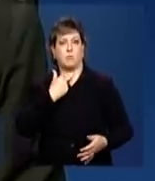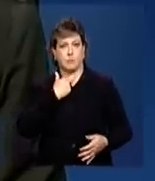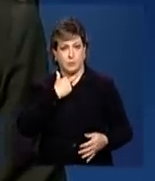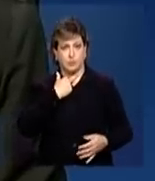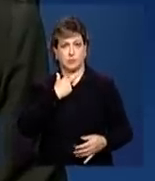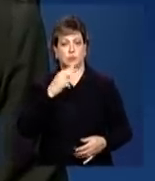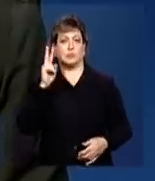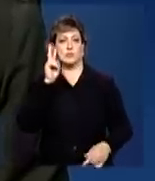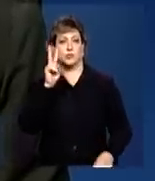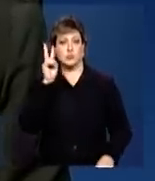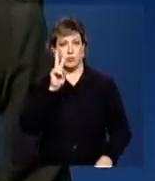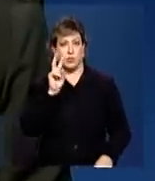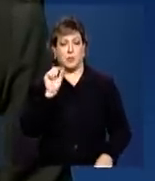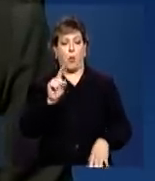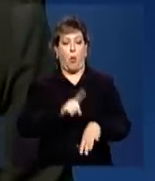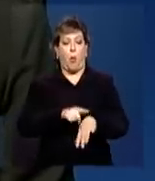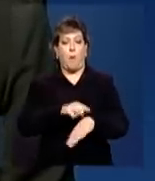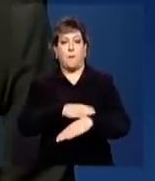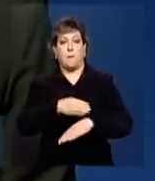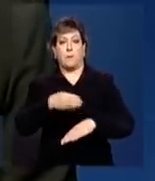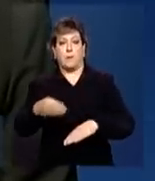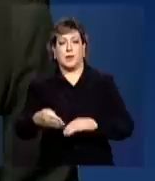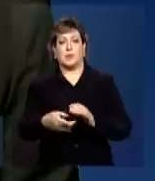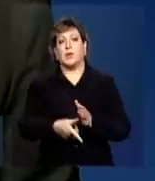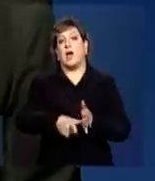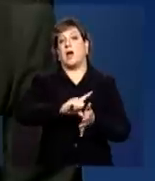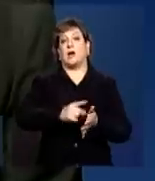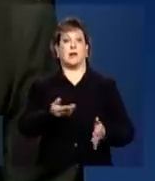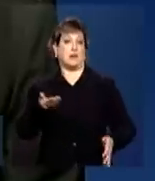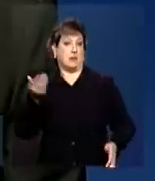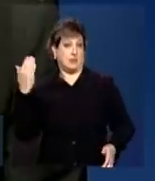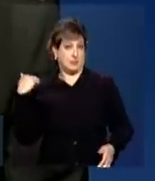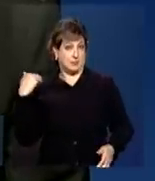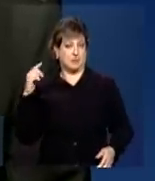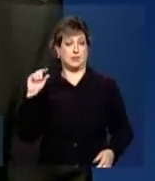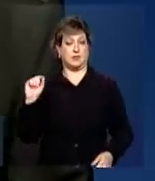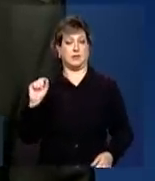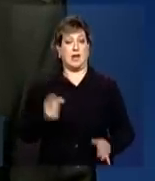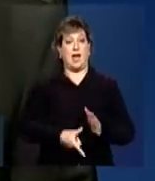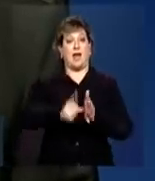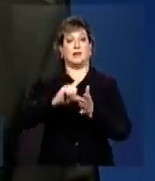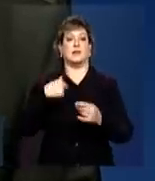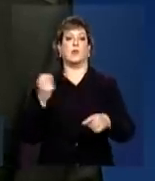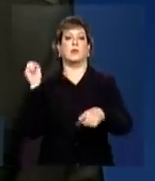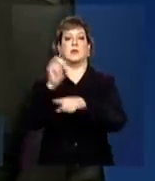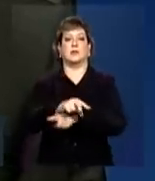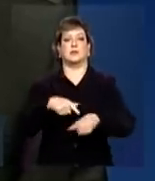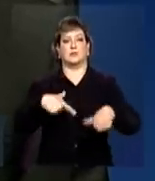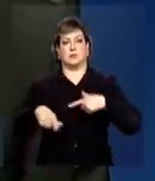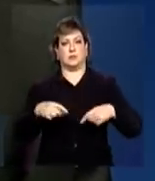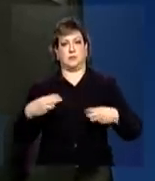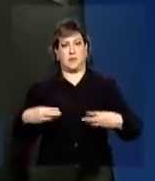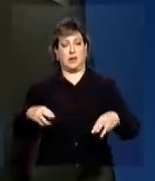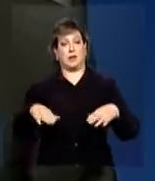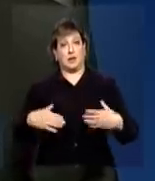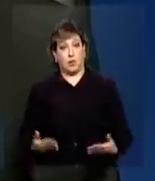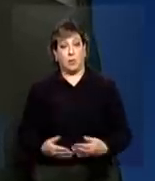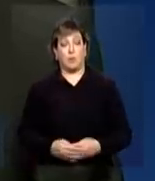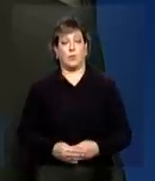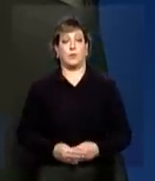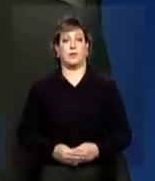relação ao período anterior ao que eu assumi o Ministério. Portanto,